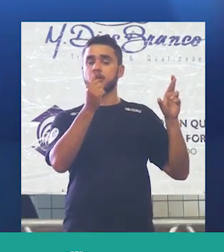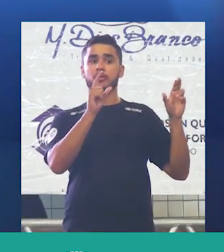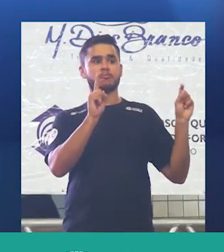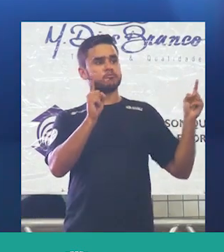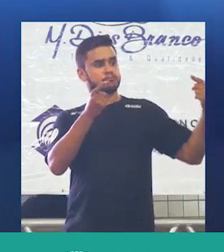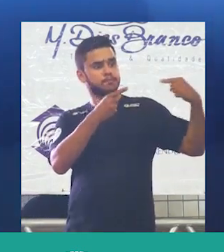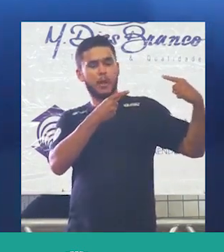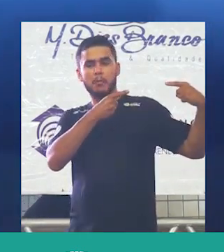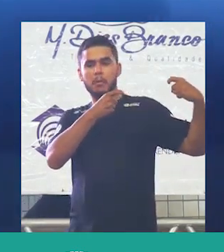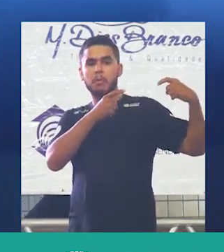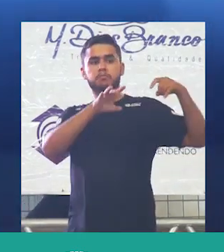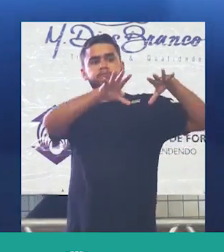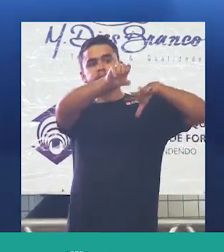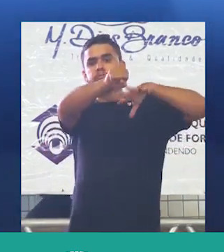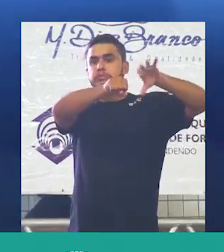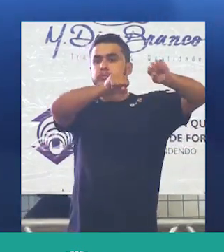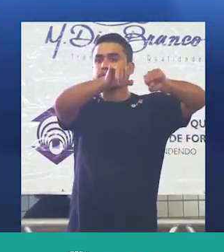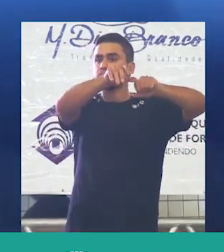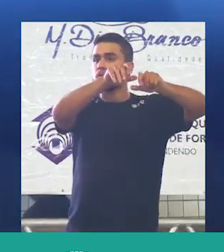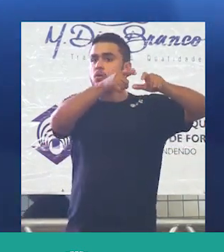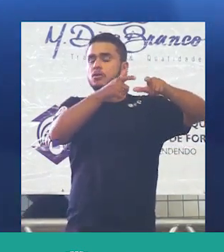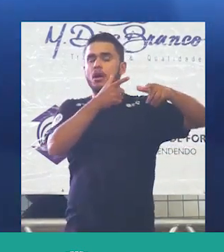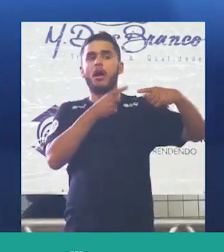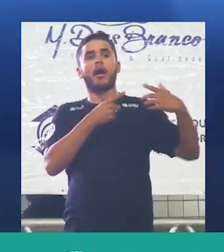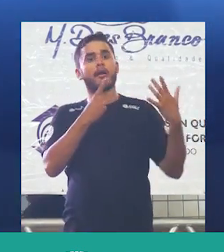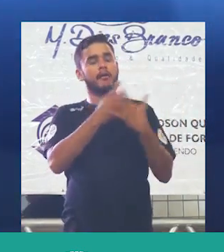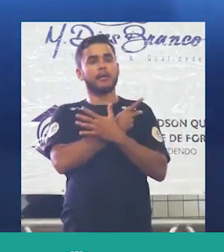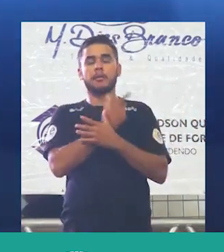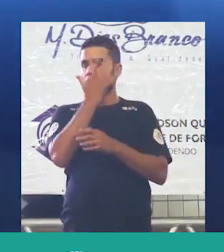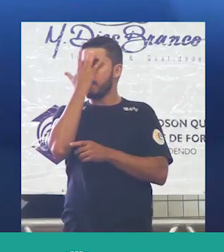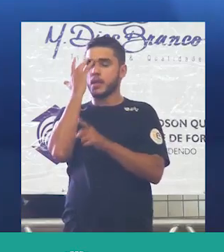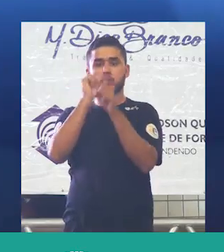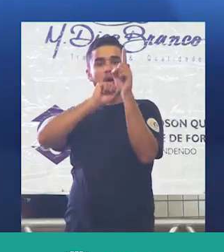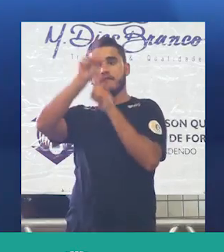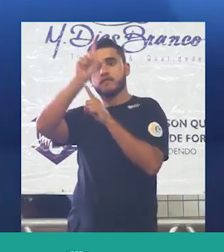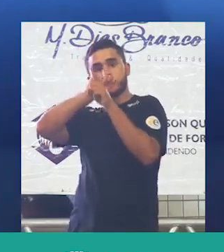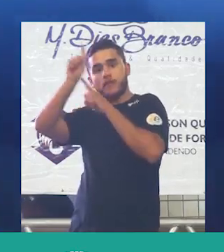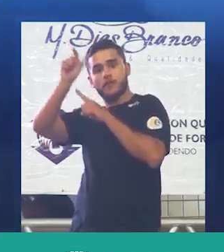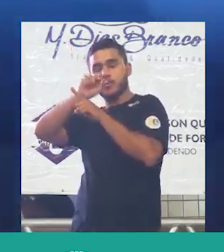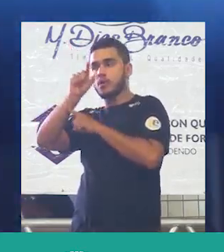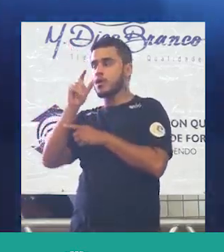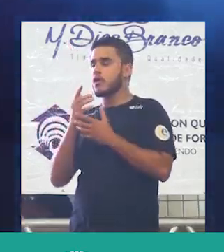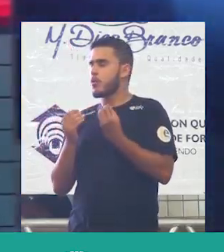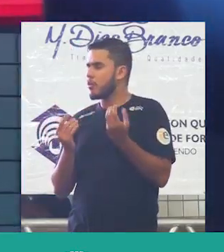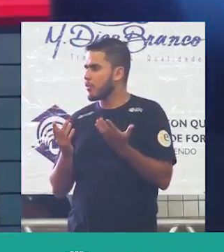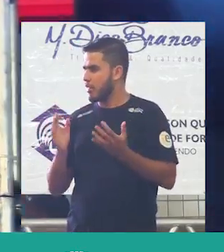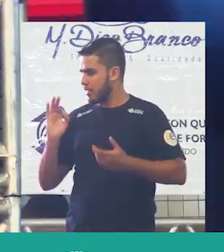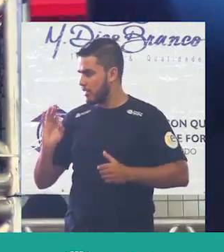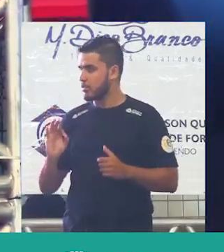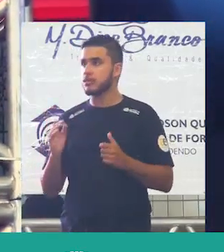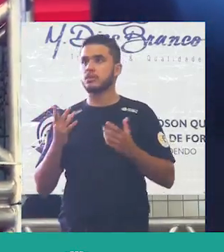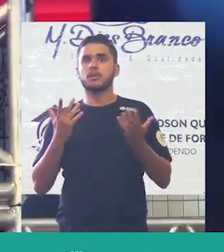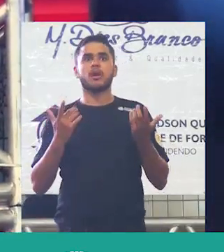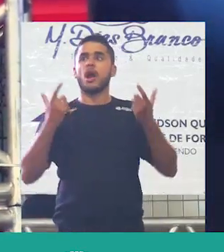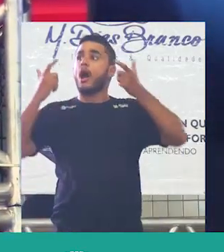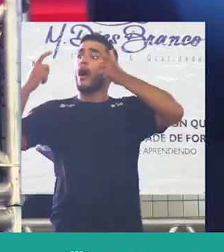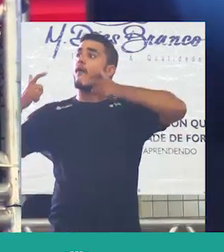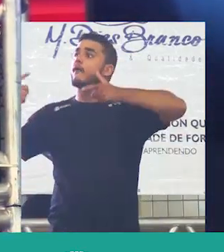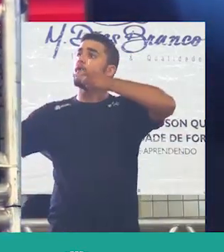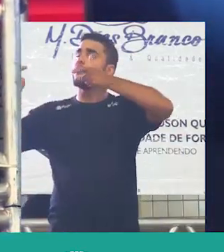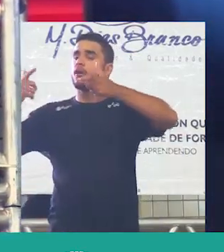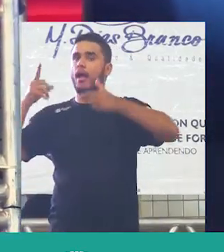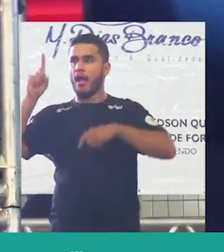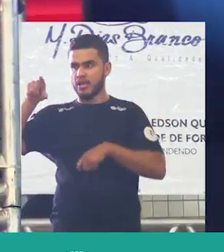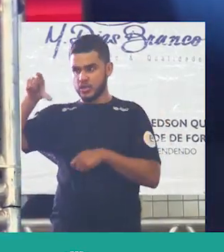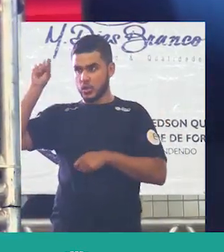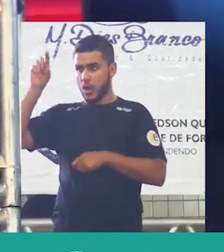italianos estavam fugindo das guerras. Se eu não acredito, não. o cara com tanto canto para ir, ele vem para o Brasil.